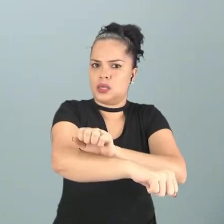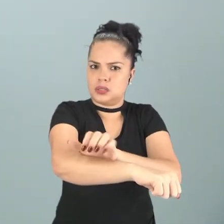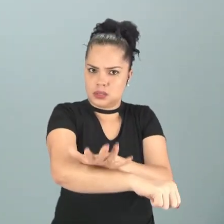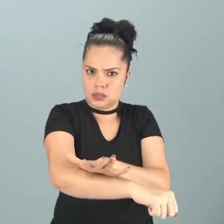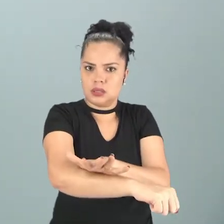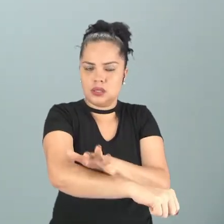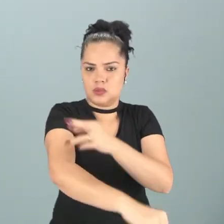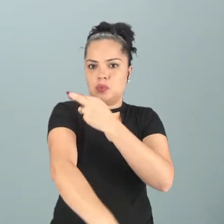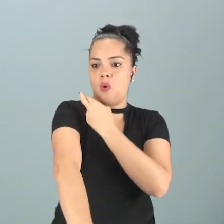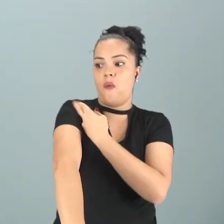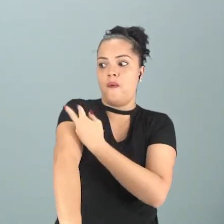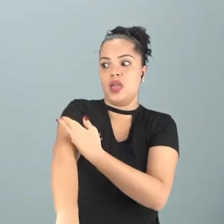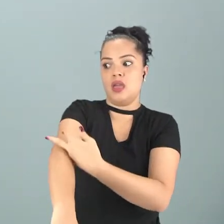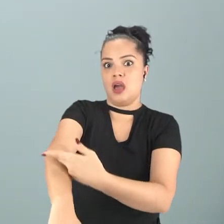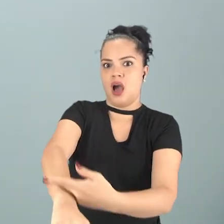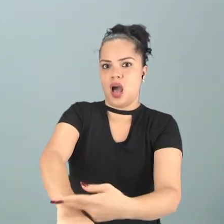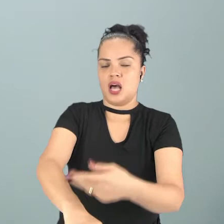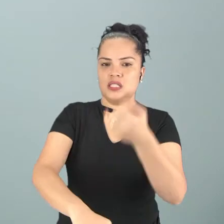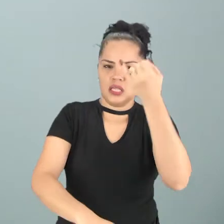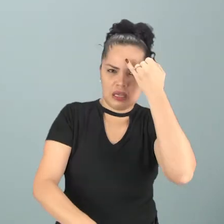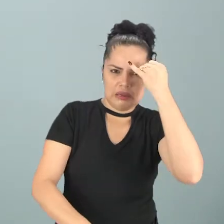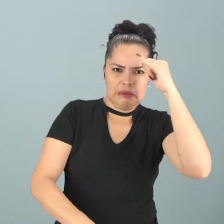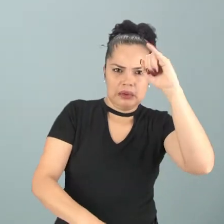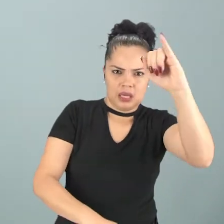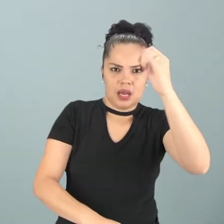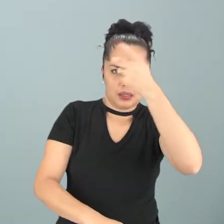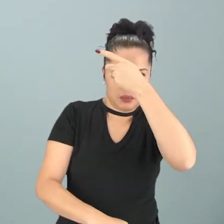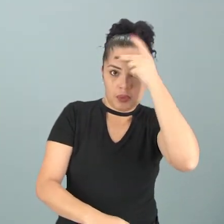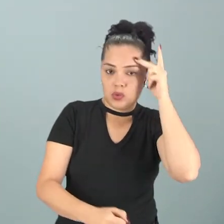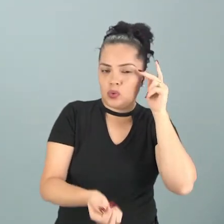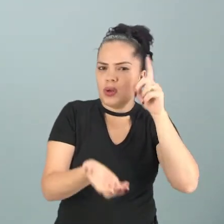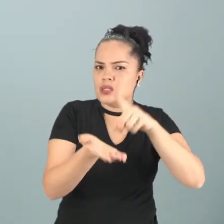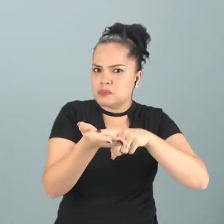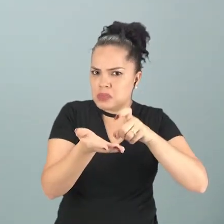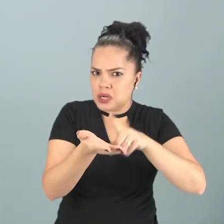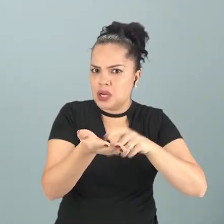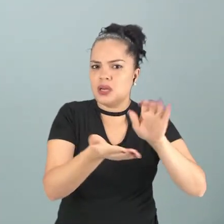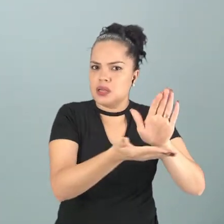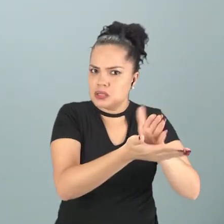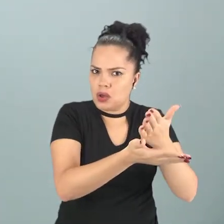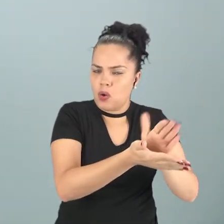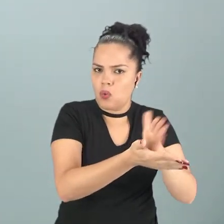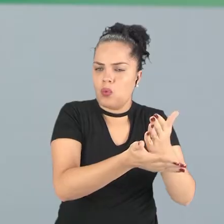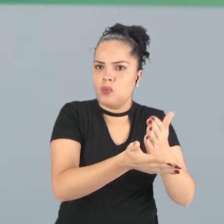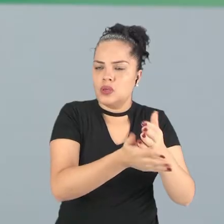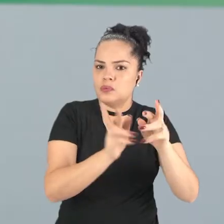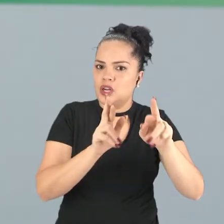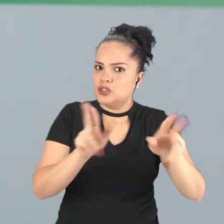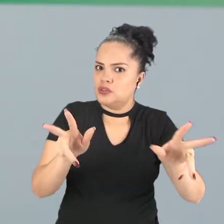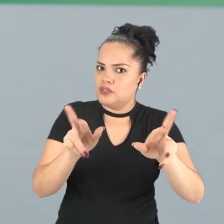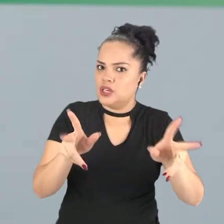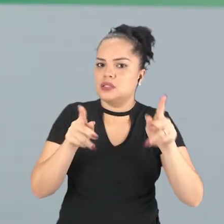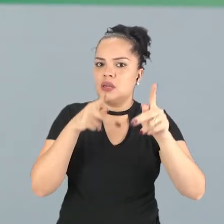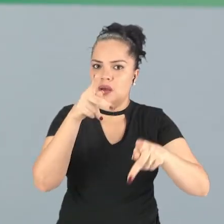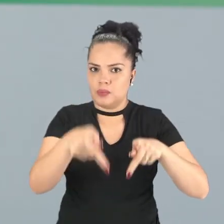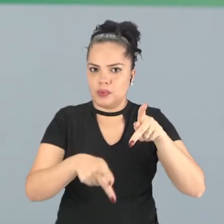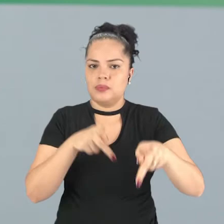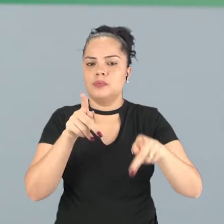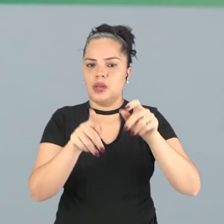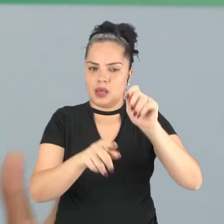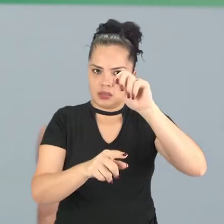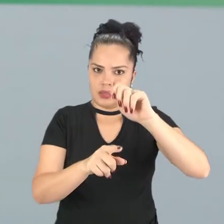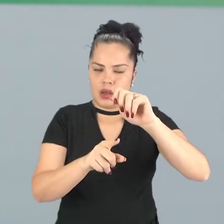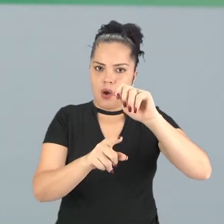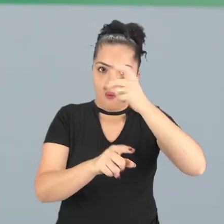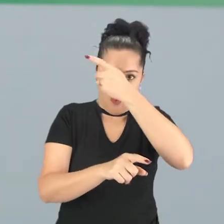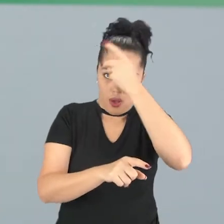pelos brancos para poder distinguir eles do resto da população negra, certo? Então a gente tem sim socialmente